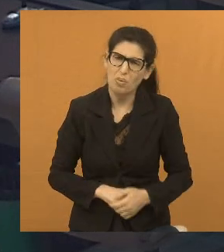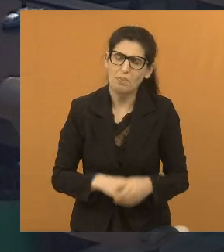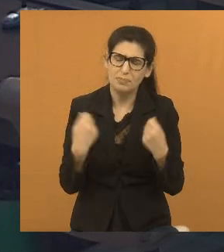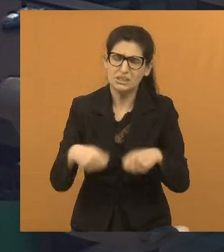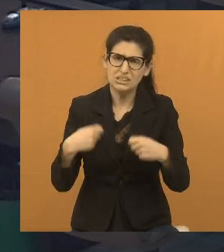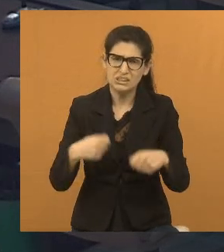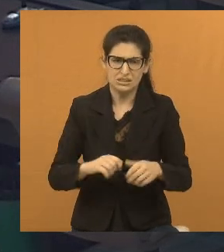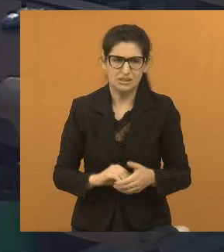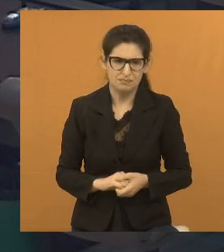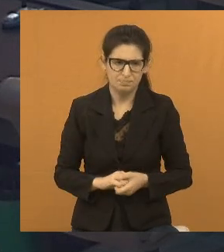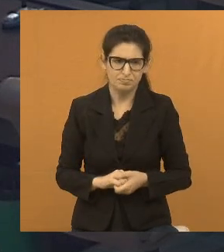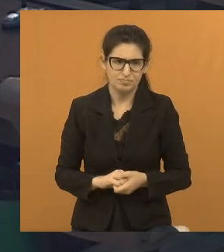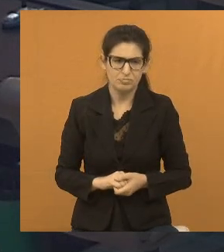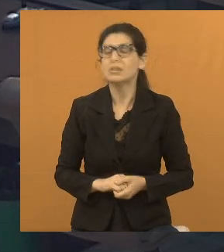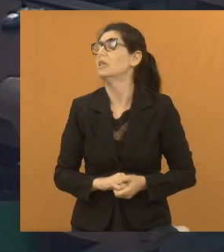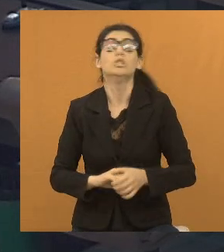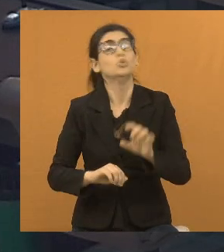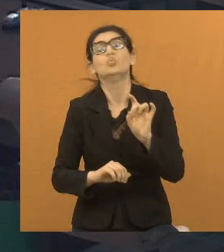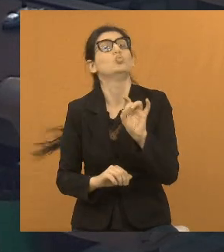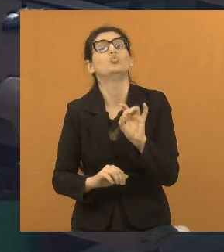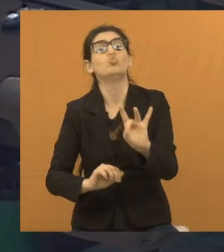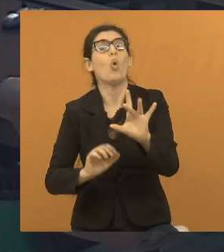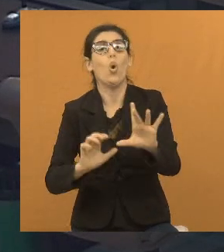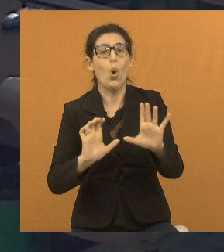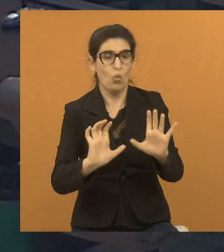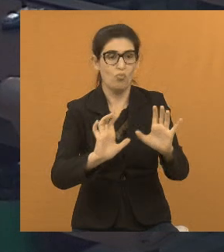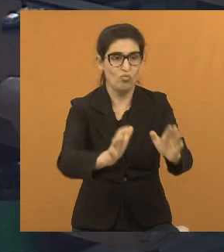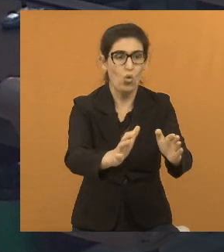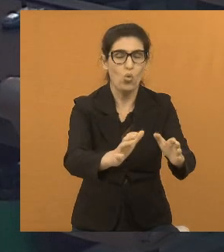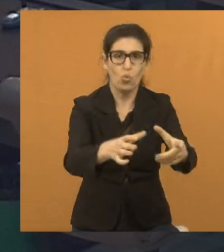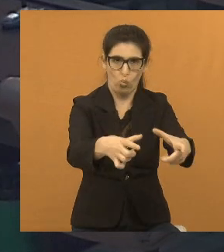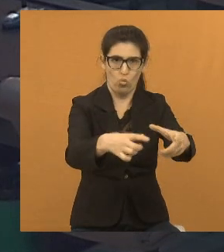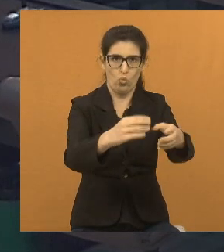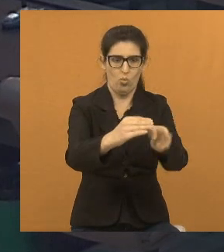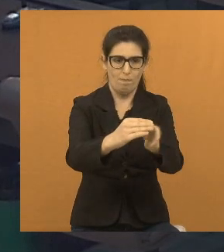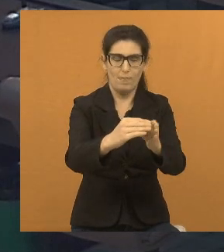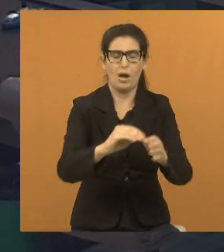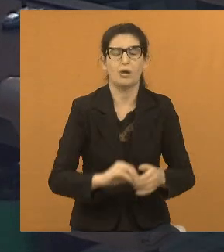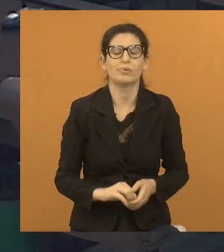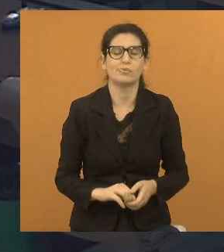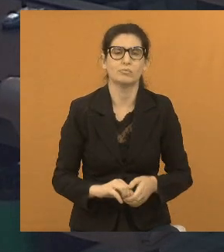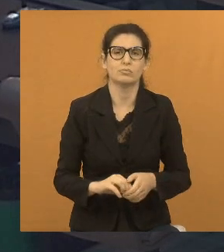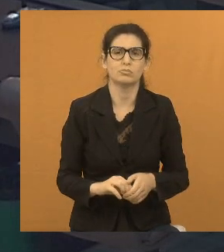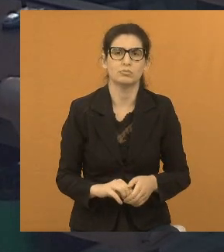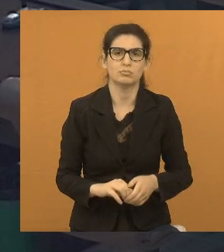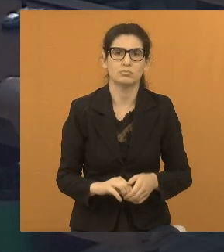não atender o bairro, porque tem uma justificativa para isso.